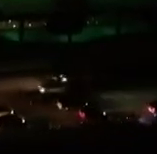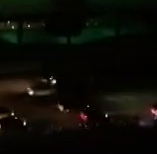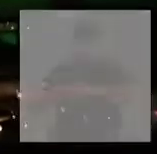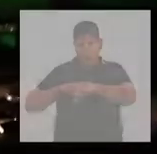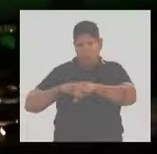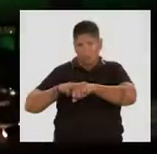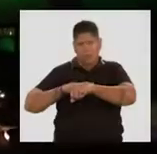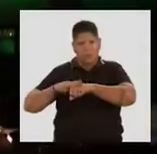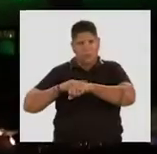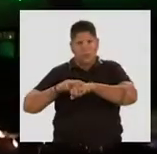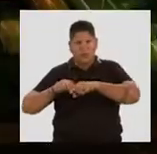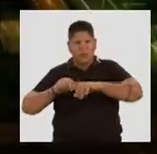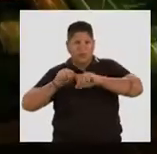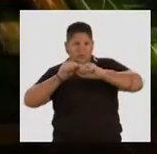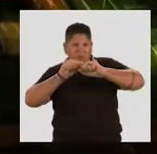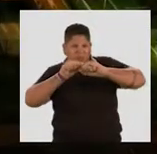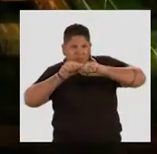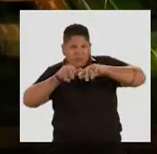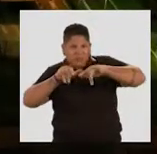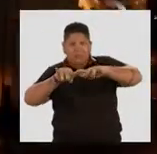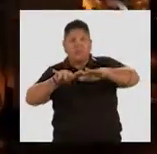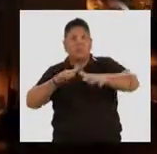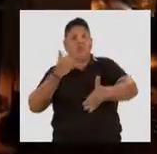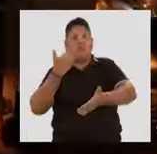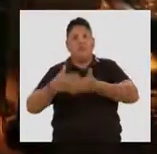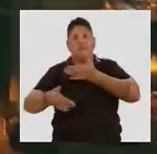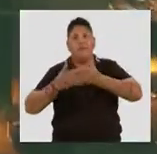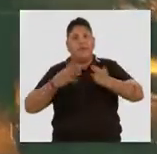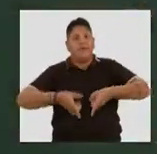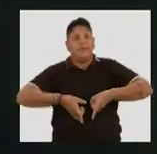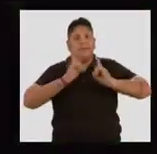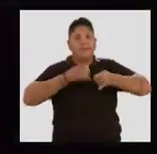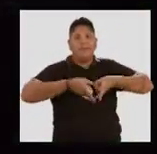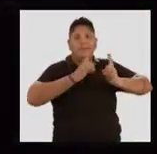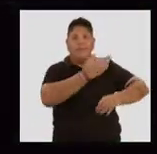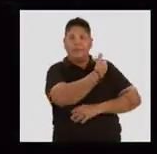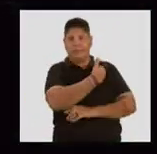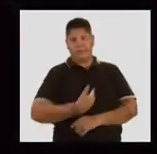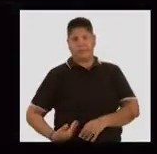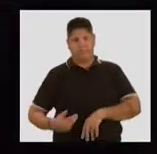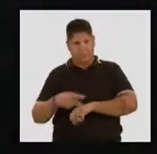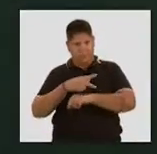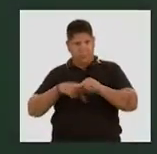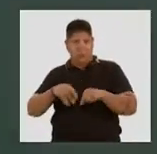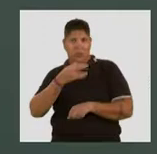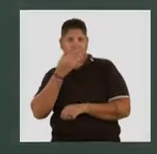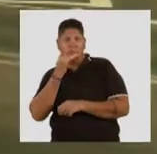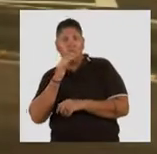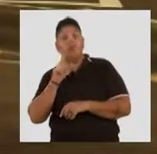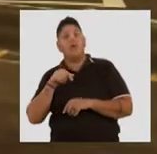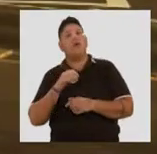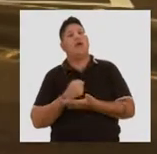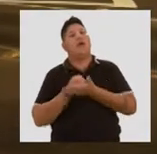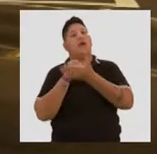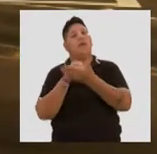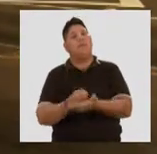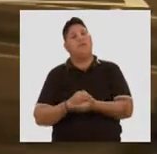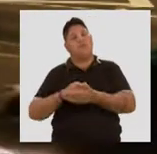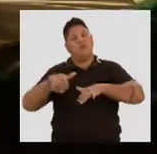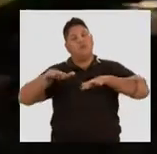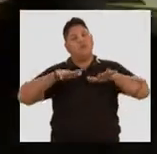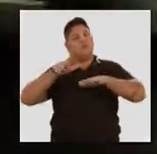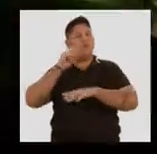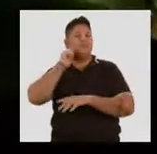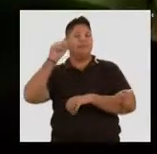O verde tomou conta das fachadas de monumentos e prédios públicos de todo o país. A cor simboliza apoio ao movimento